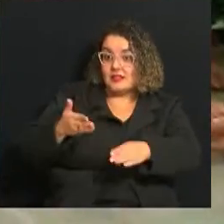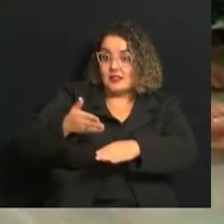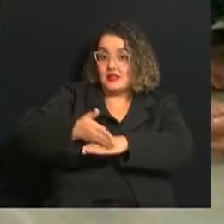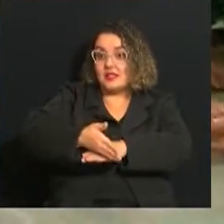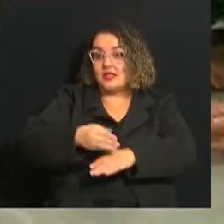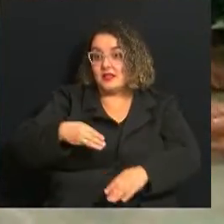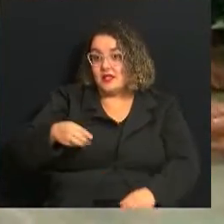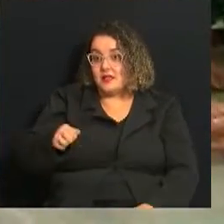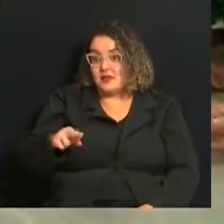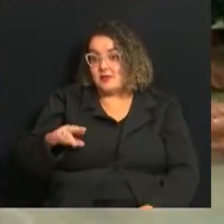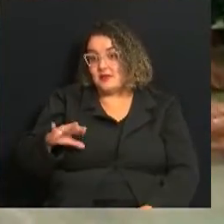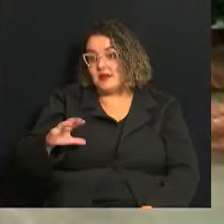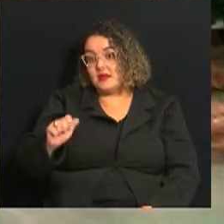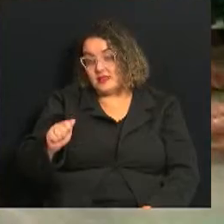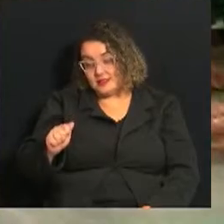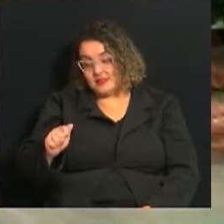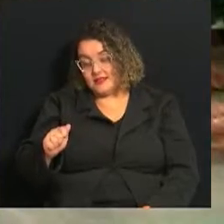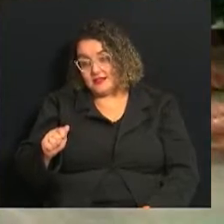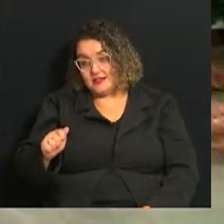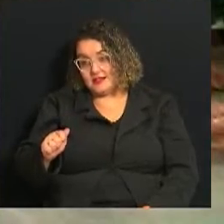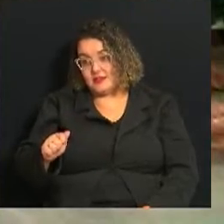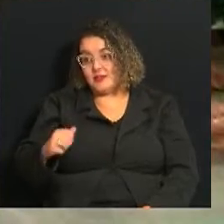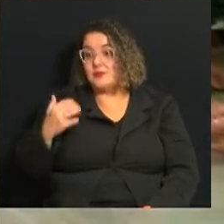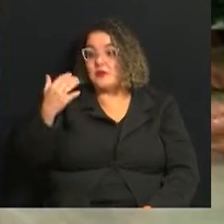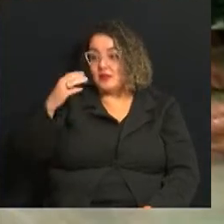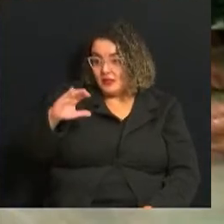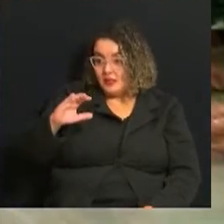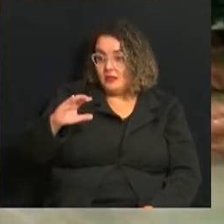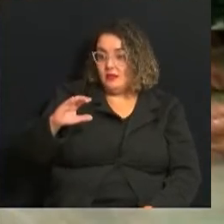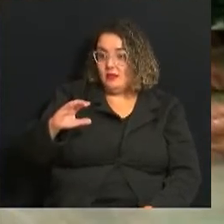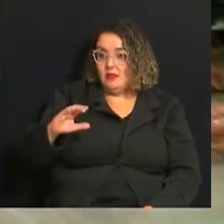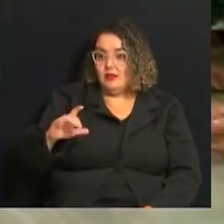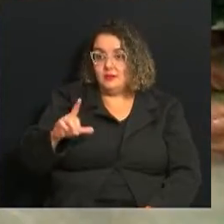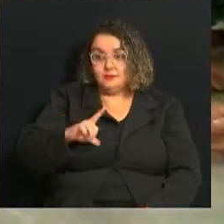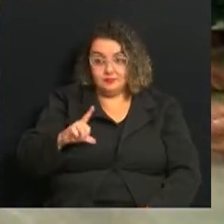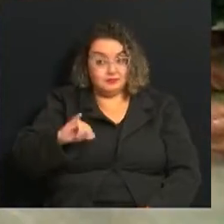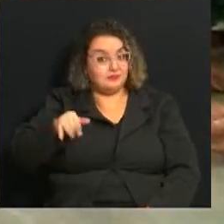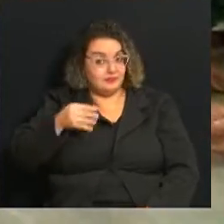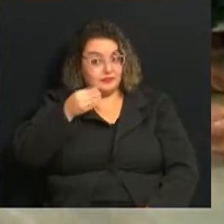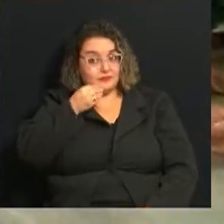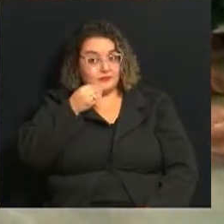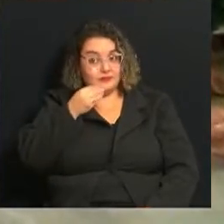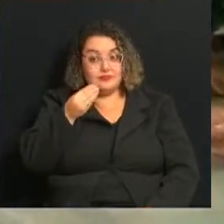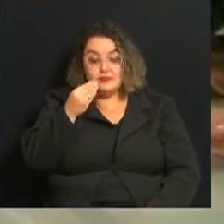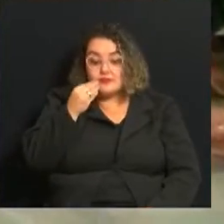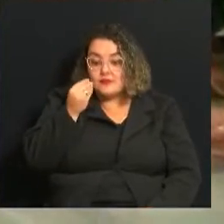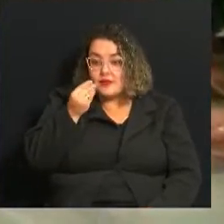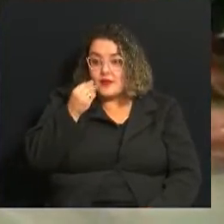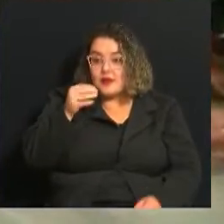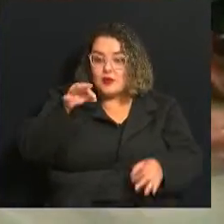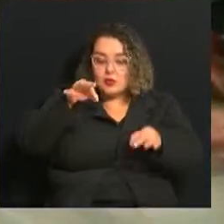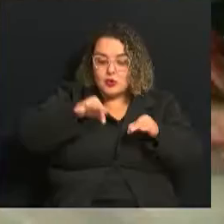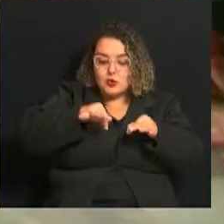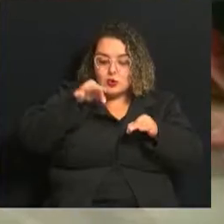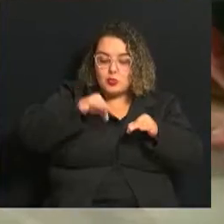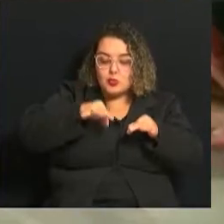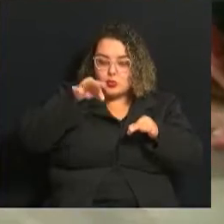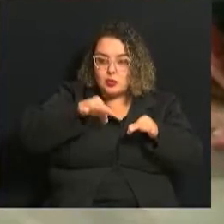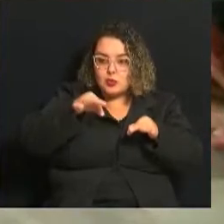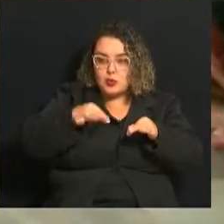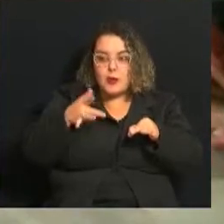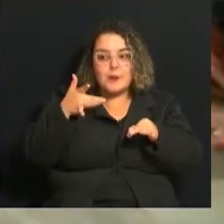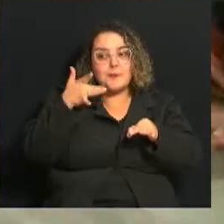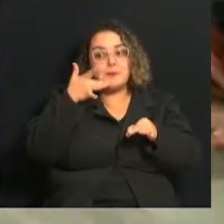Márcia? Sobre o lançamento, que eu tive até a oportunidade de experimentar o chá, muito gostoso, por sinal.